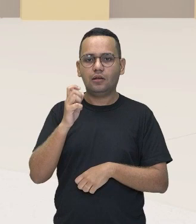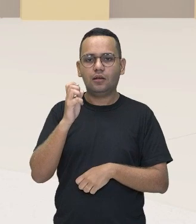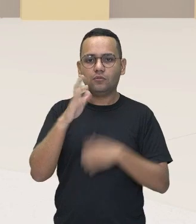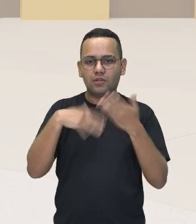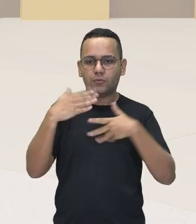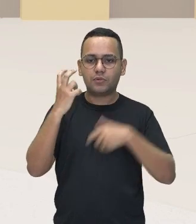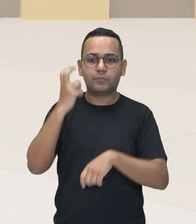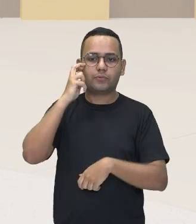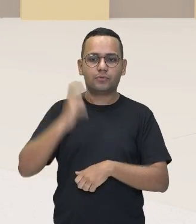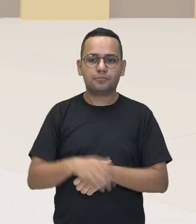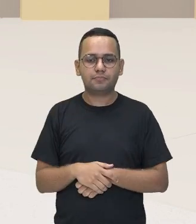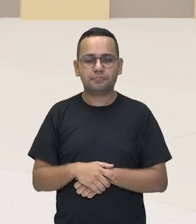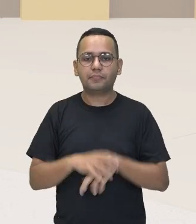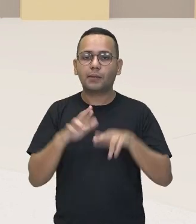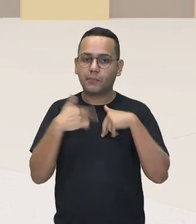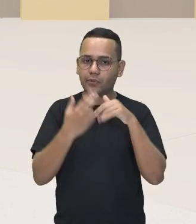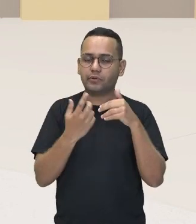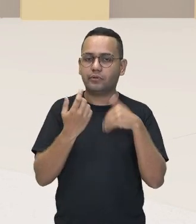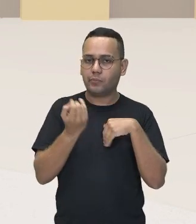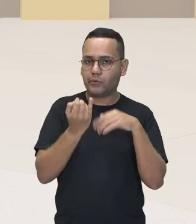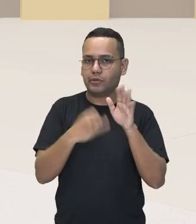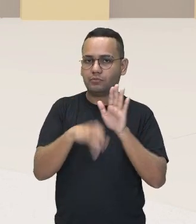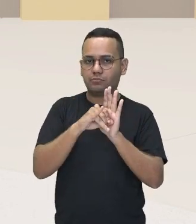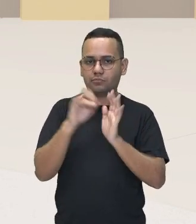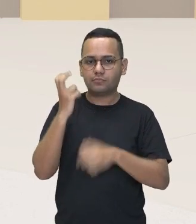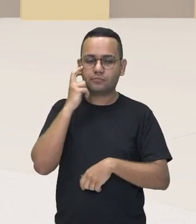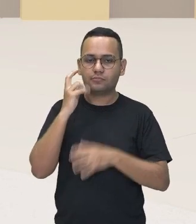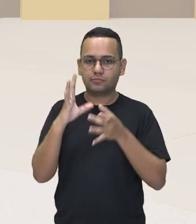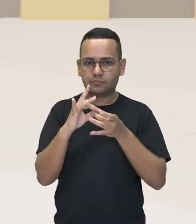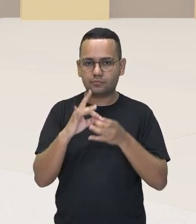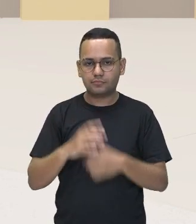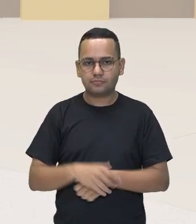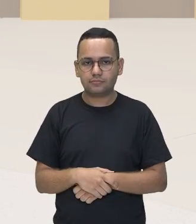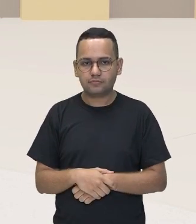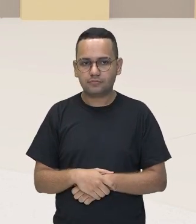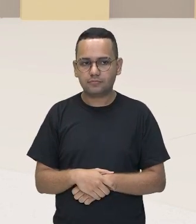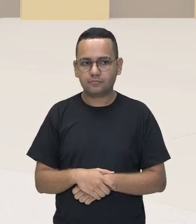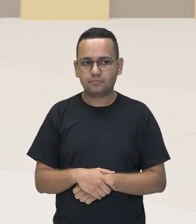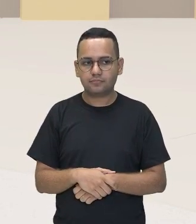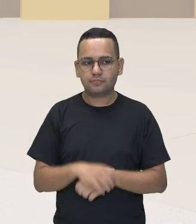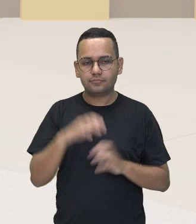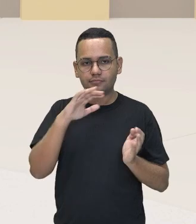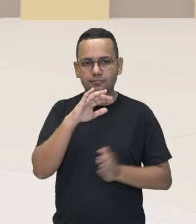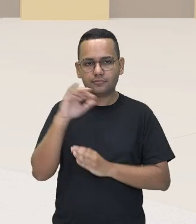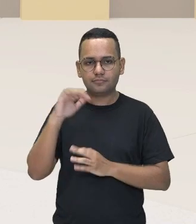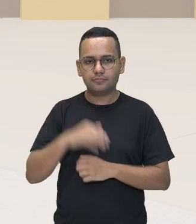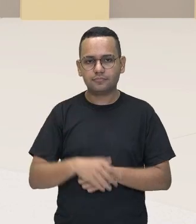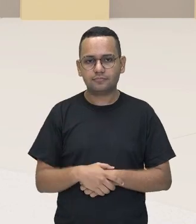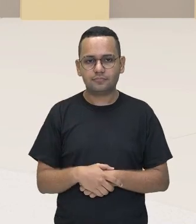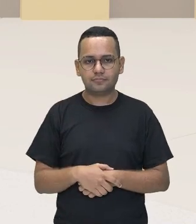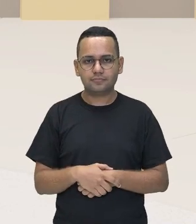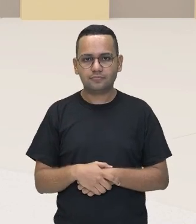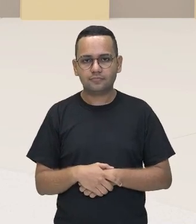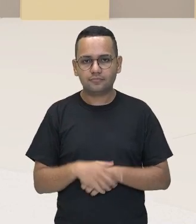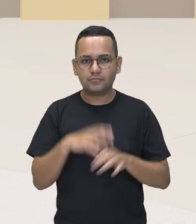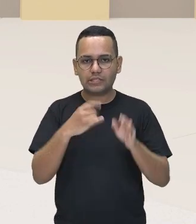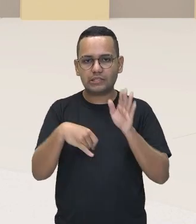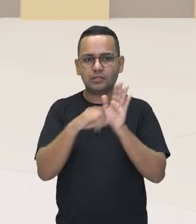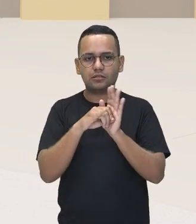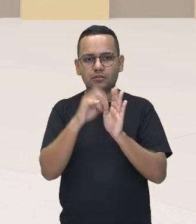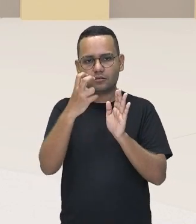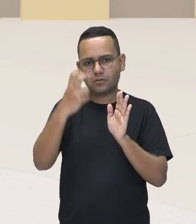na sua identidade cultural. Olha só, acompanha comigo, então, a identidade cultural não